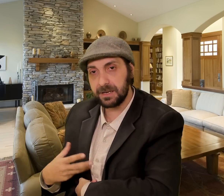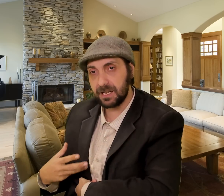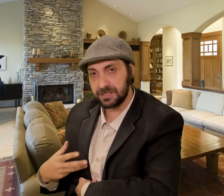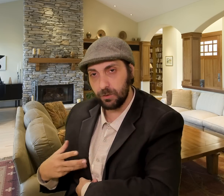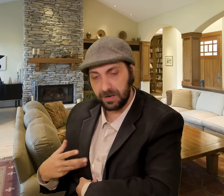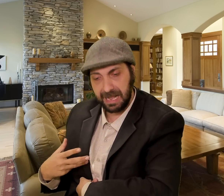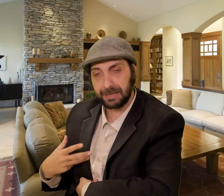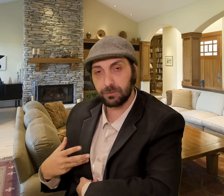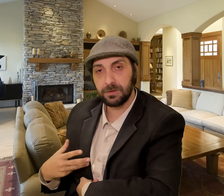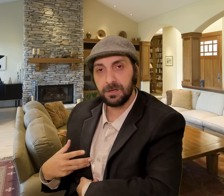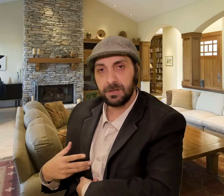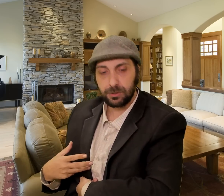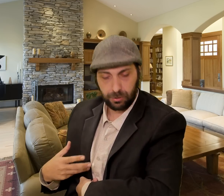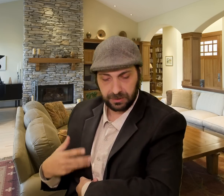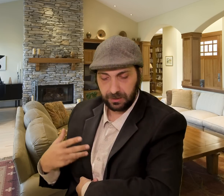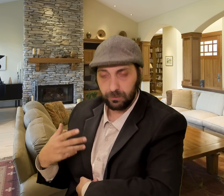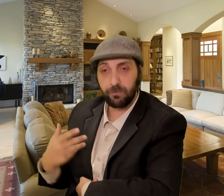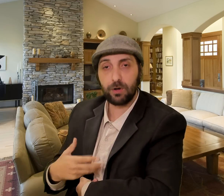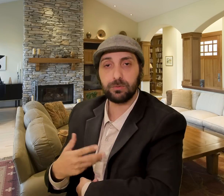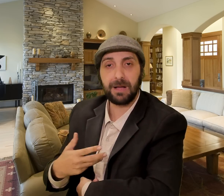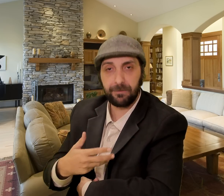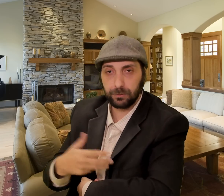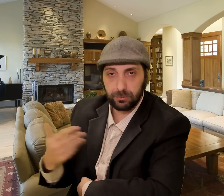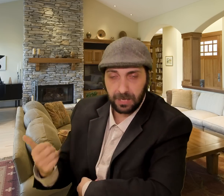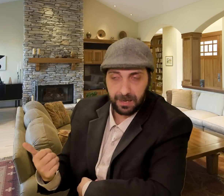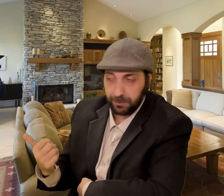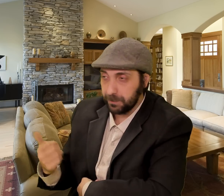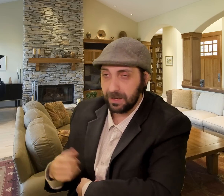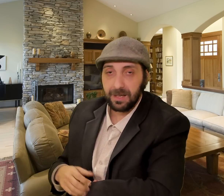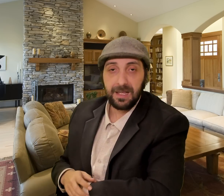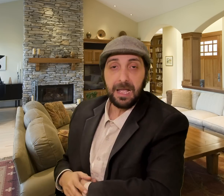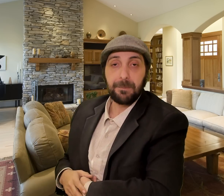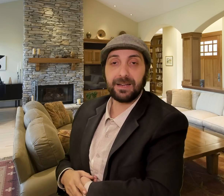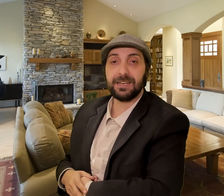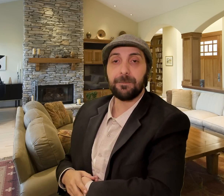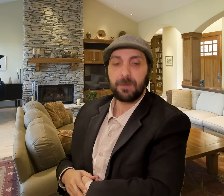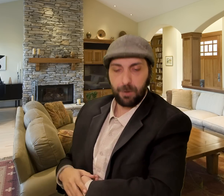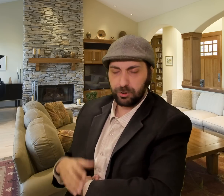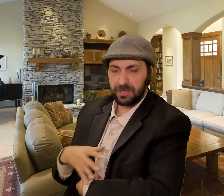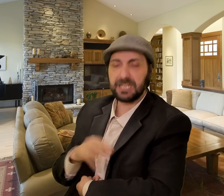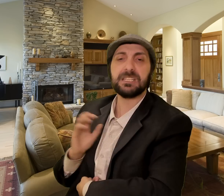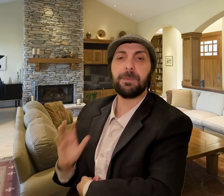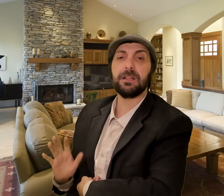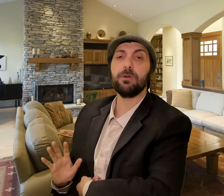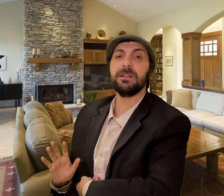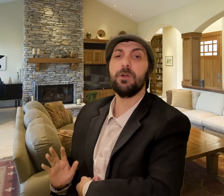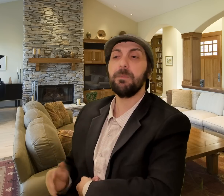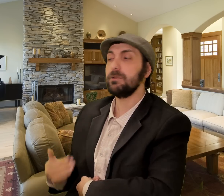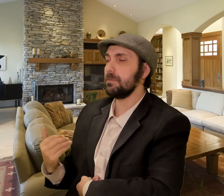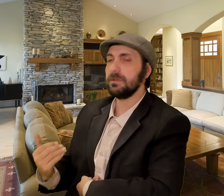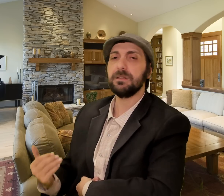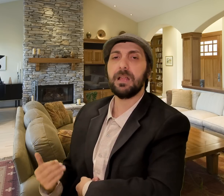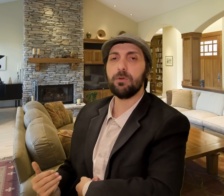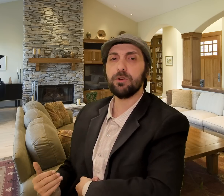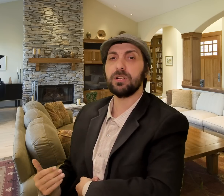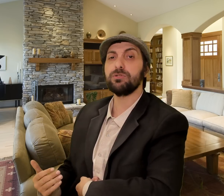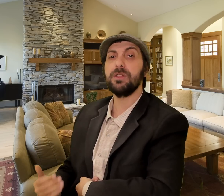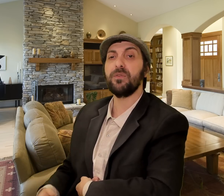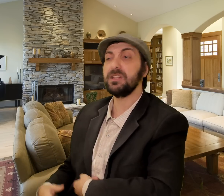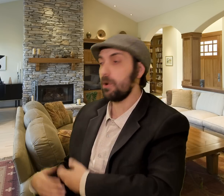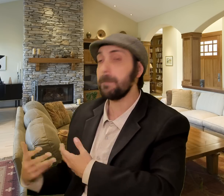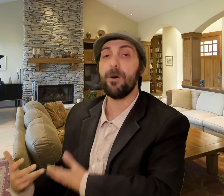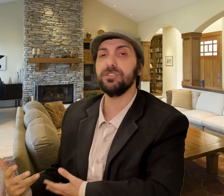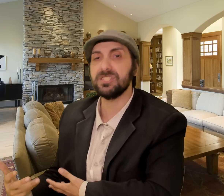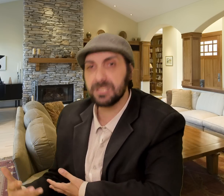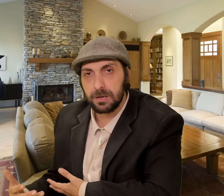na Silva gato só que com voto mais voto do que a própria Marina bote um daqueles que é para dar logo meter o medo dá logo mostrar